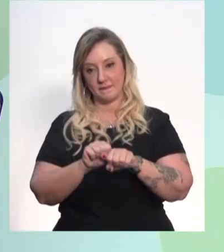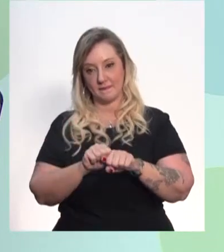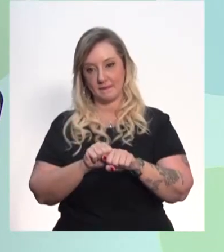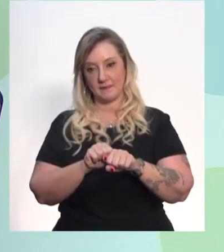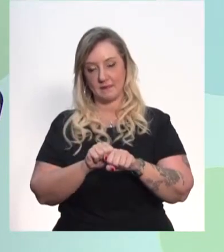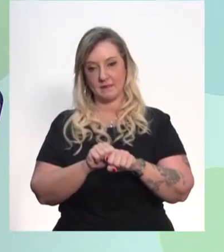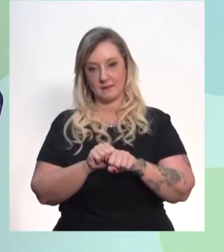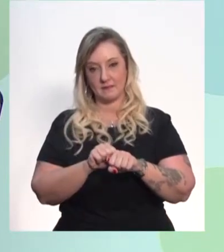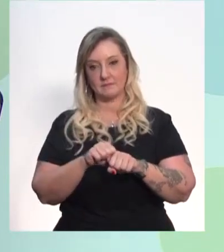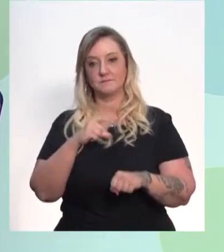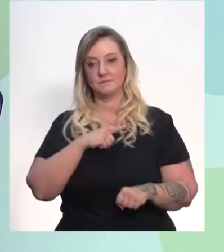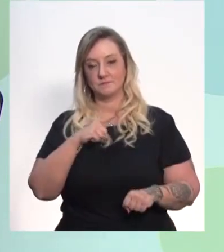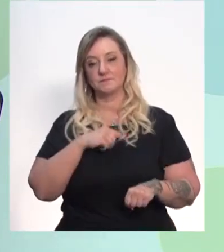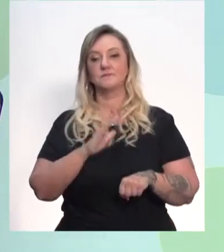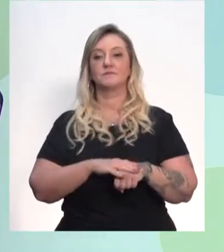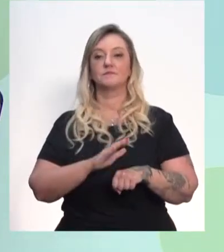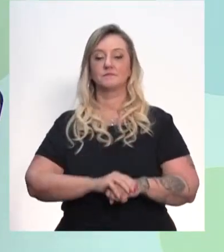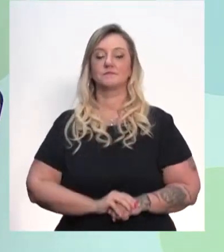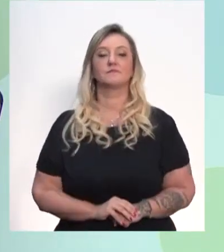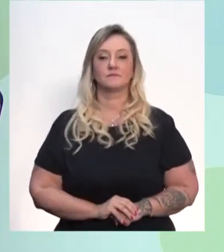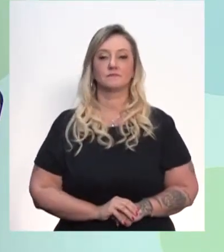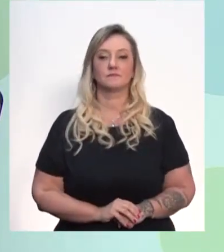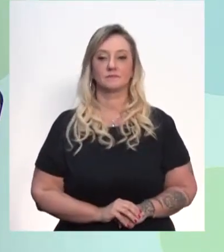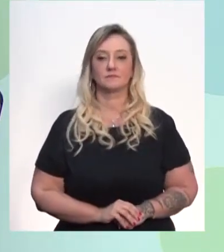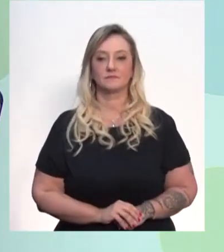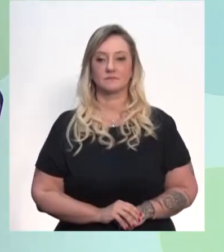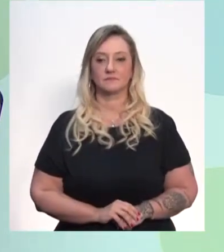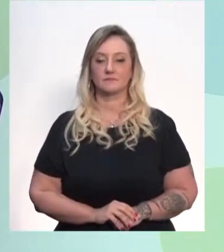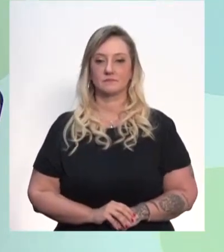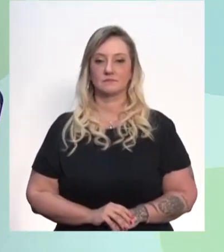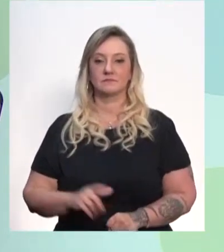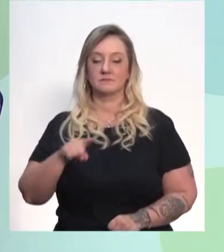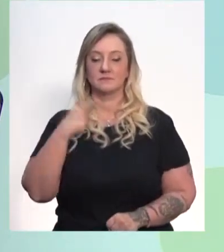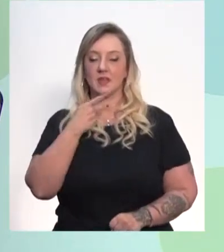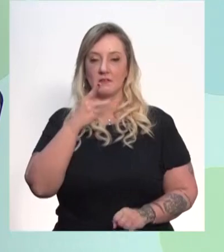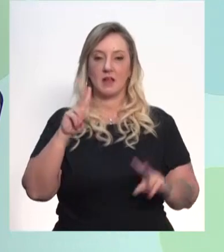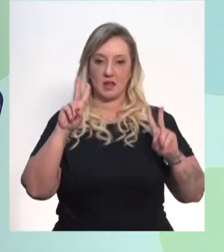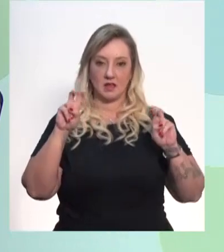Então, nós temos aí, para a semana do replanejamento,